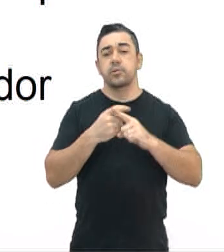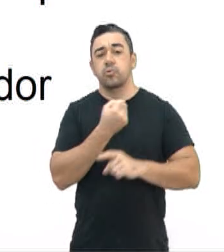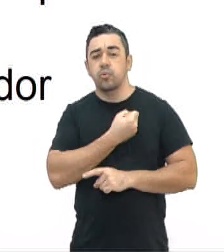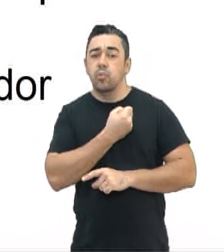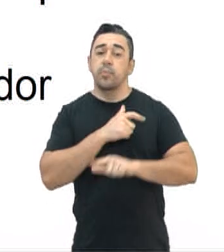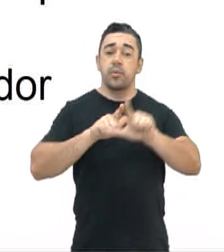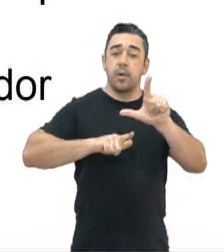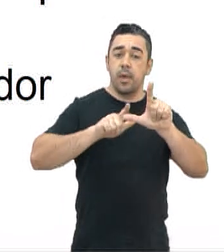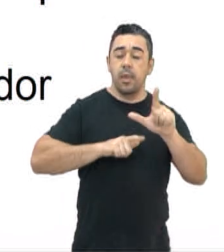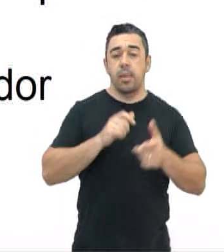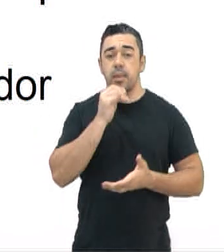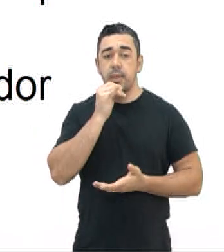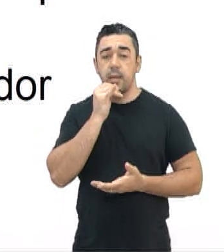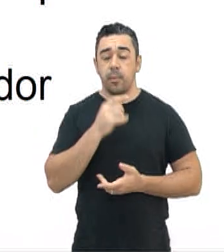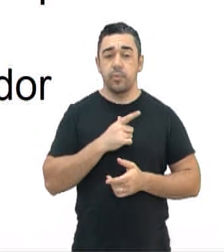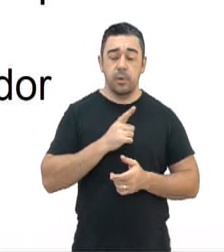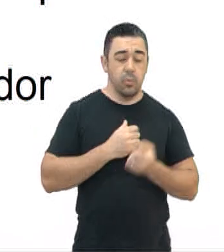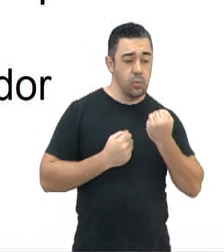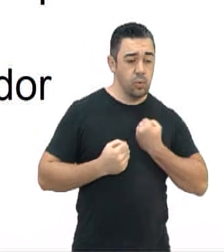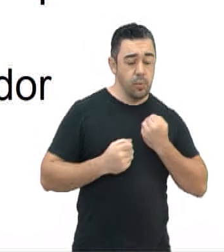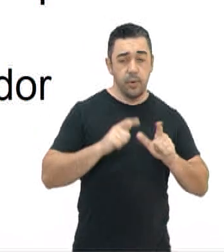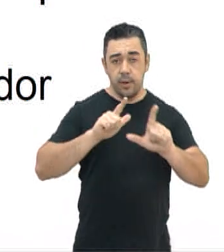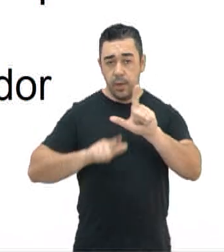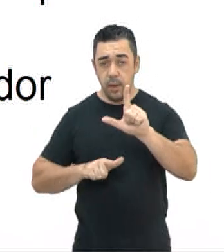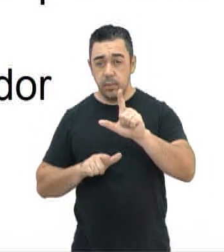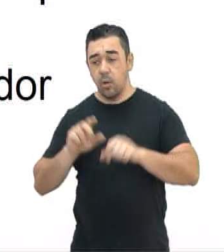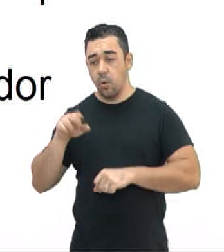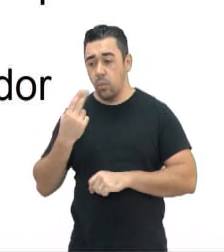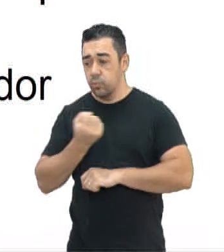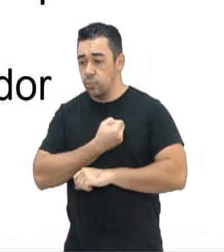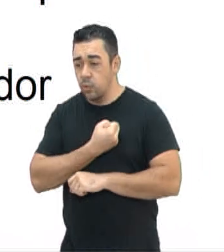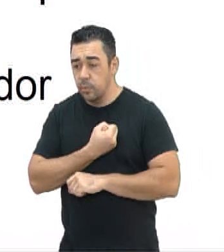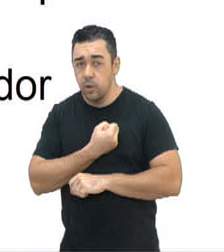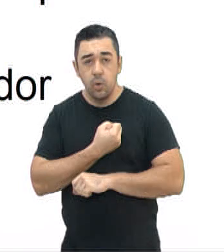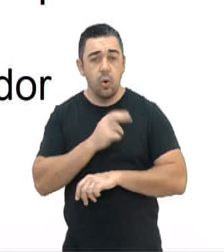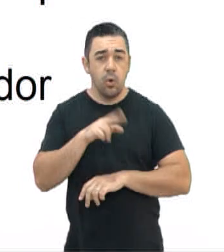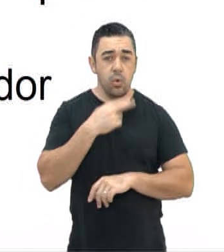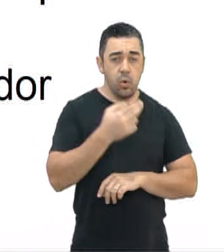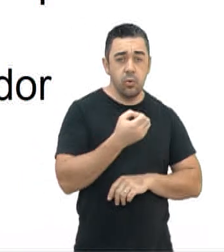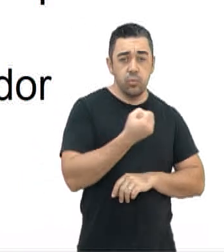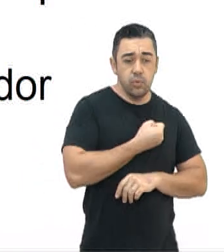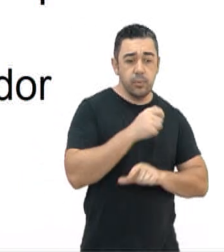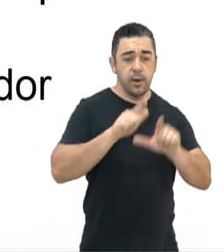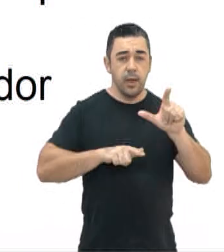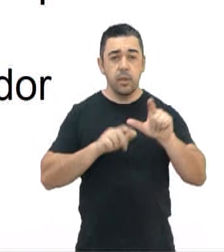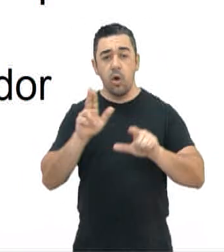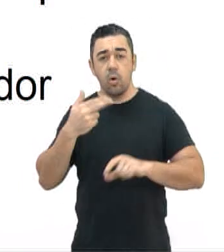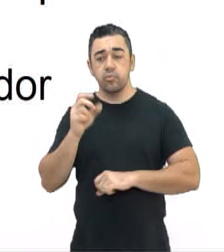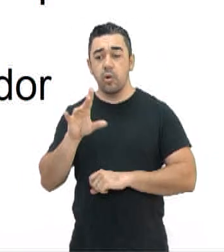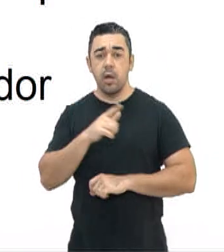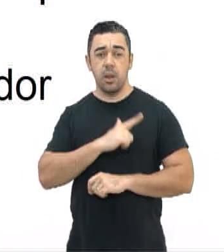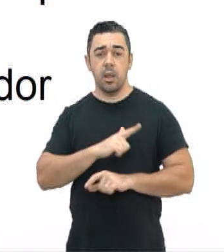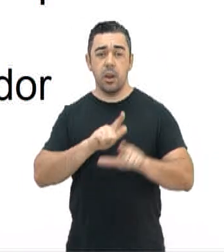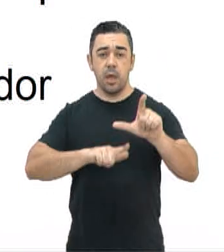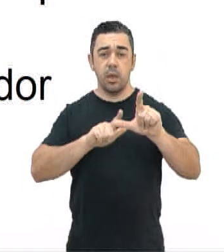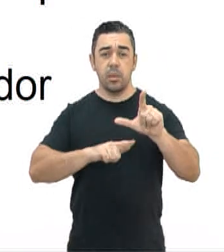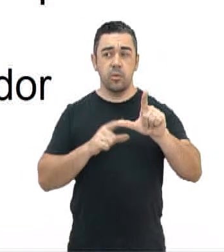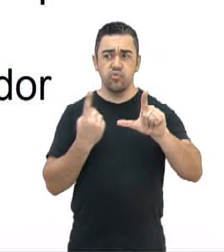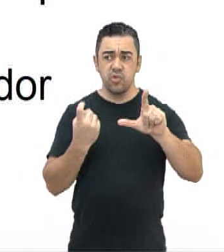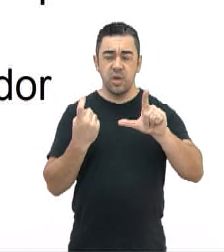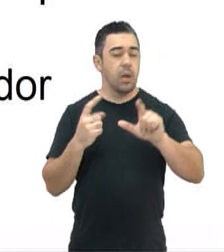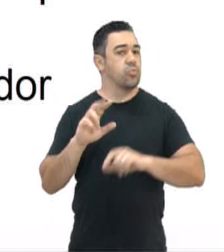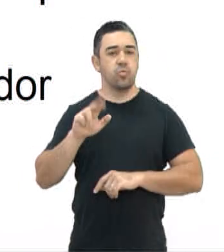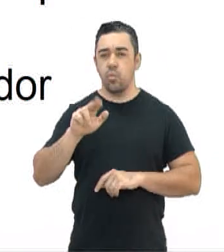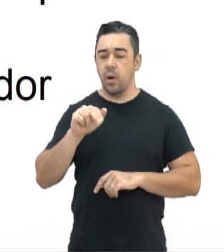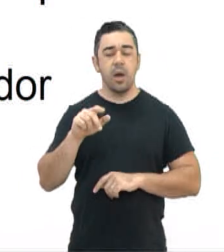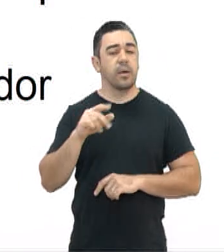quando eu tenho um número e uma letra, ou apenas um número, ou apenas a letra. Mas a letra, ela nunca ficará sozinha, porque por